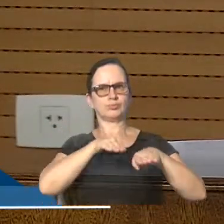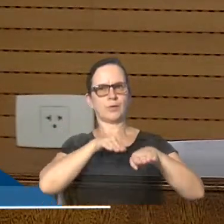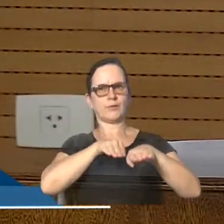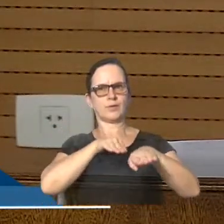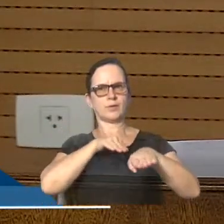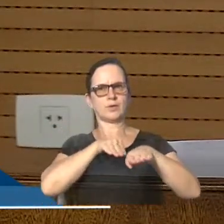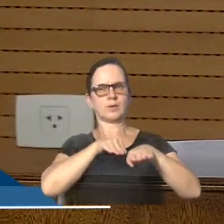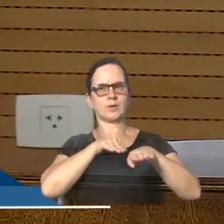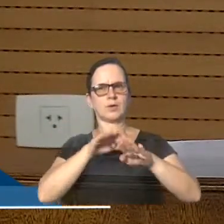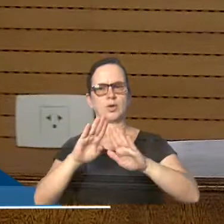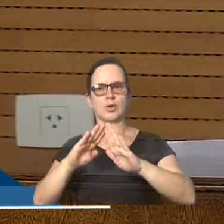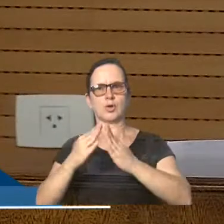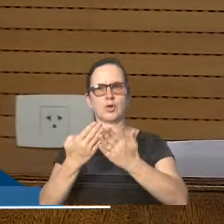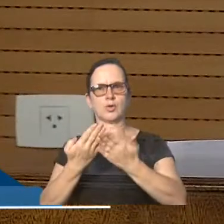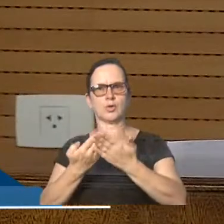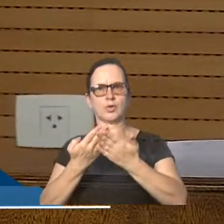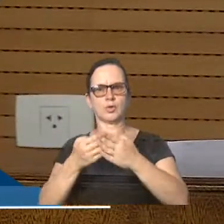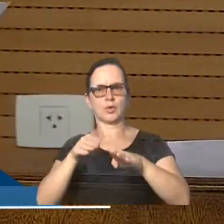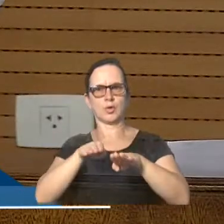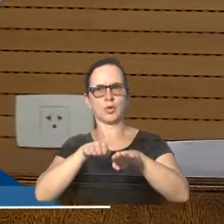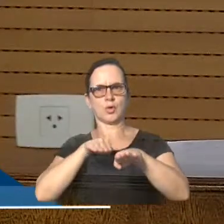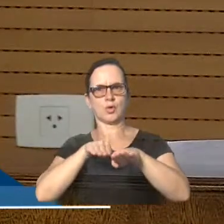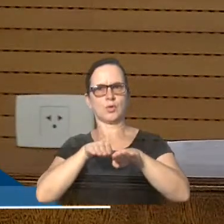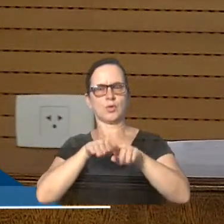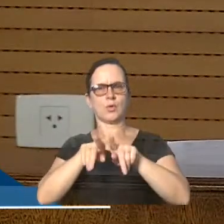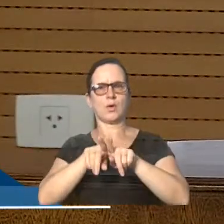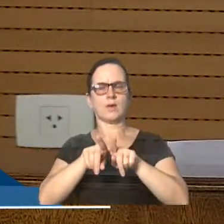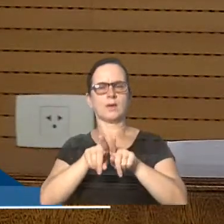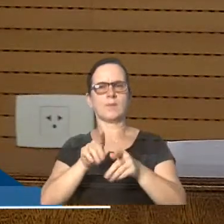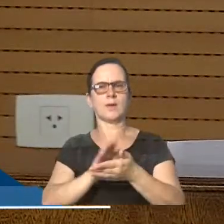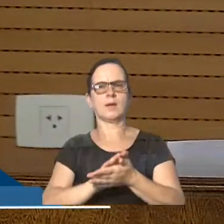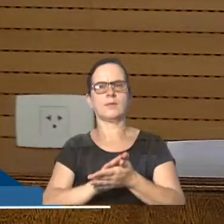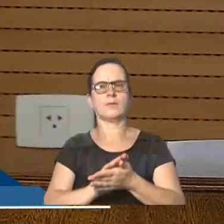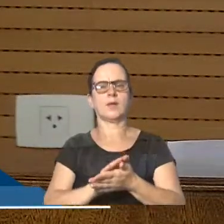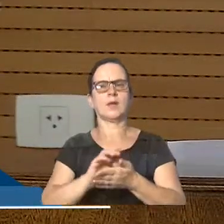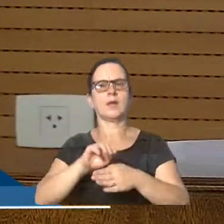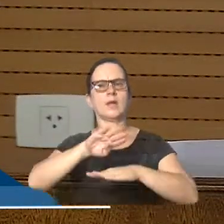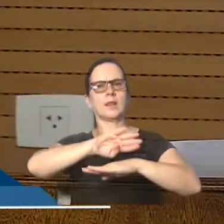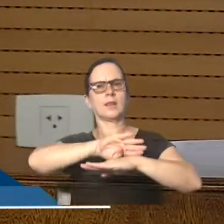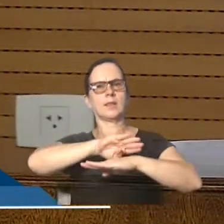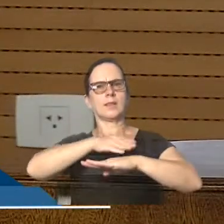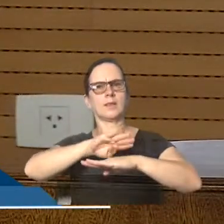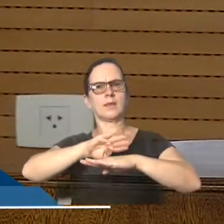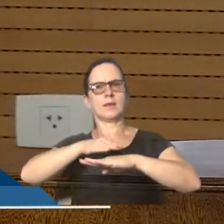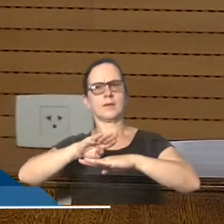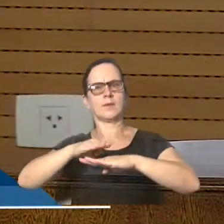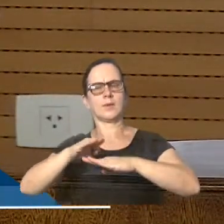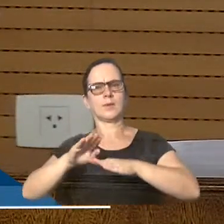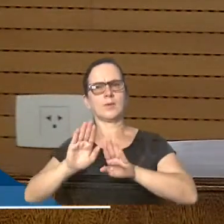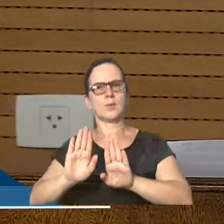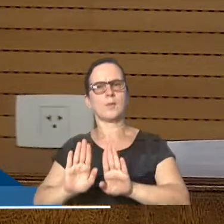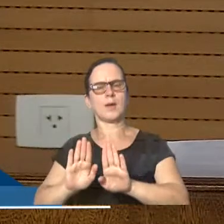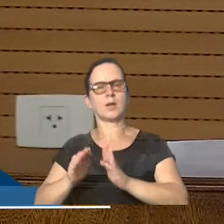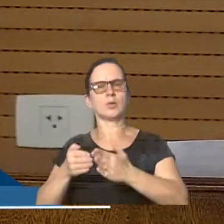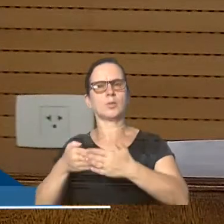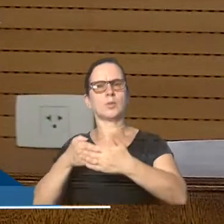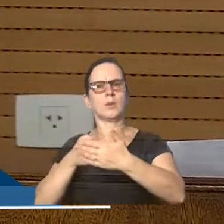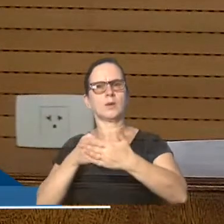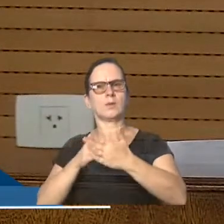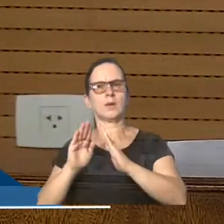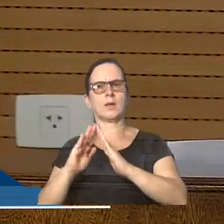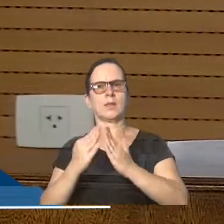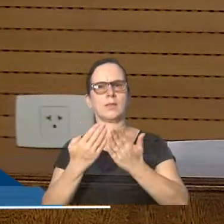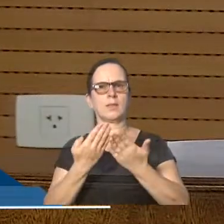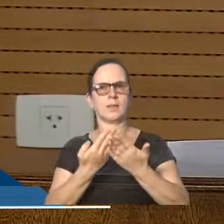das áreas escolares, além da sinalização dos quebras-mola e parada obrigatória em torno da Unidade Municipal